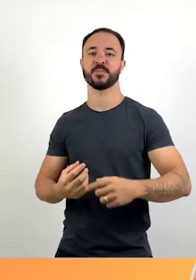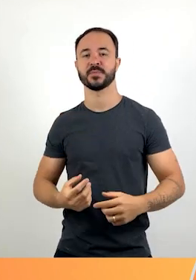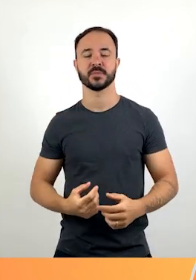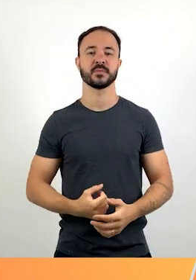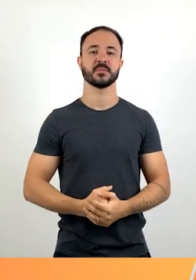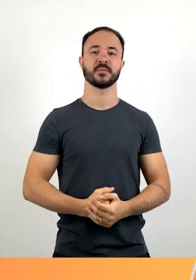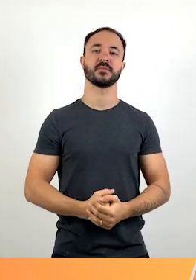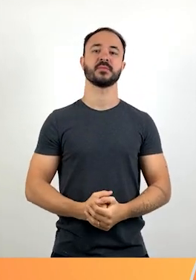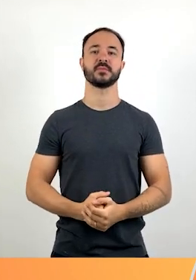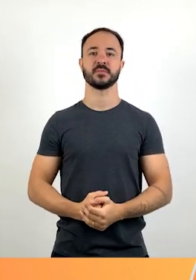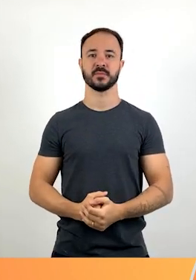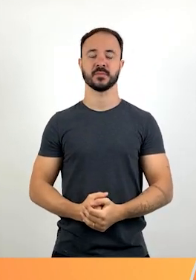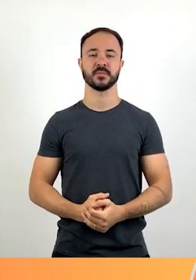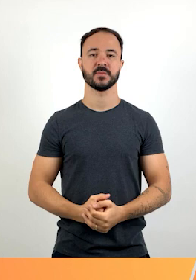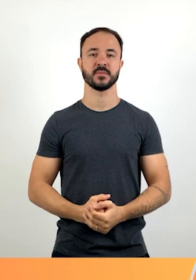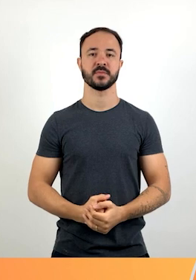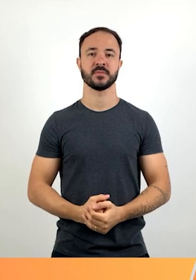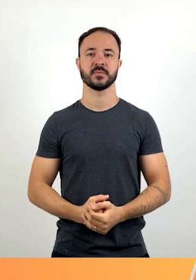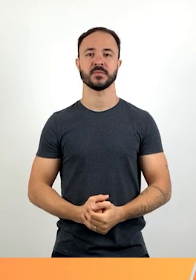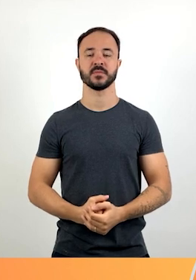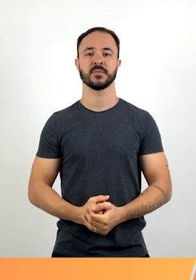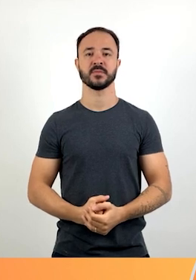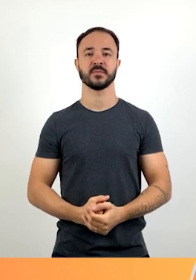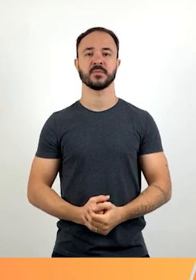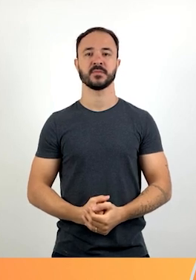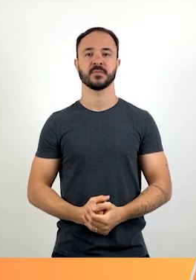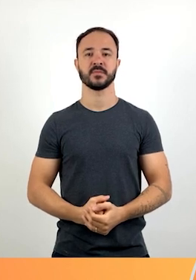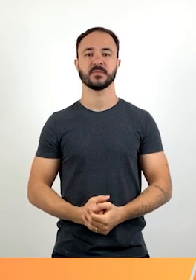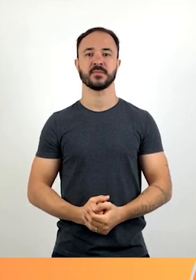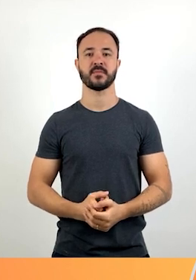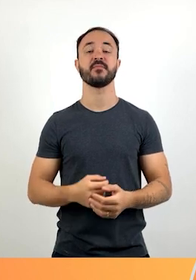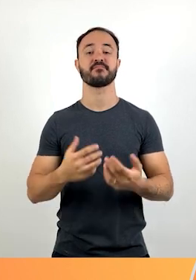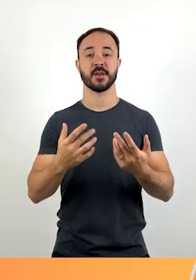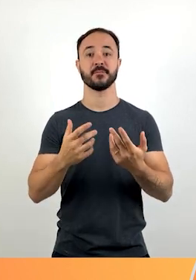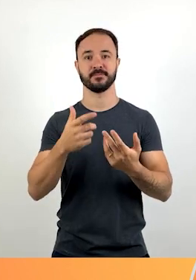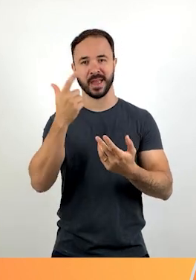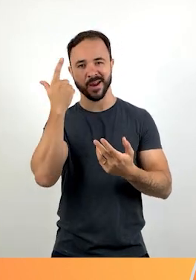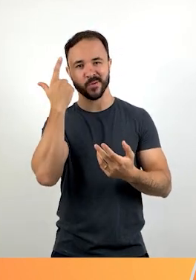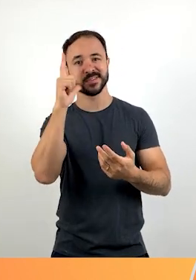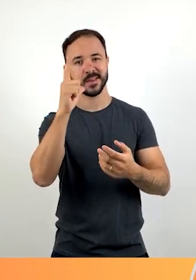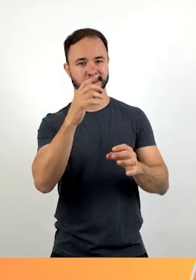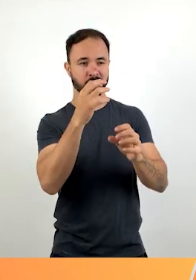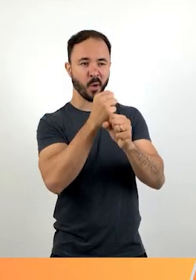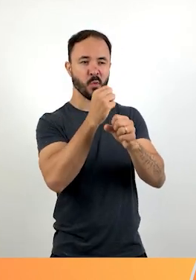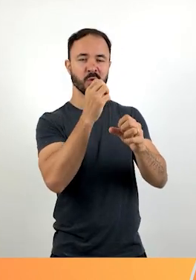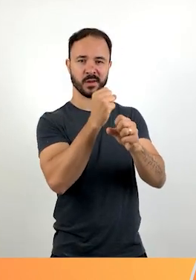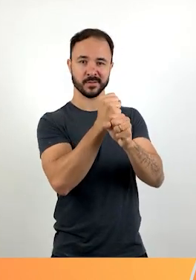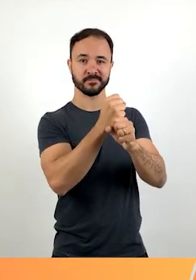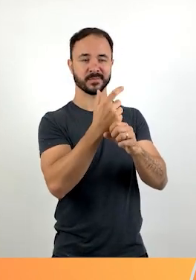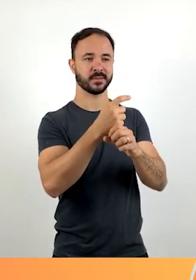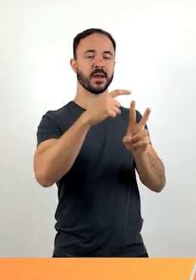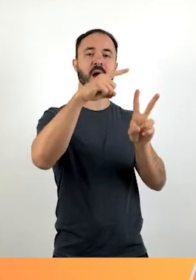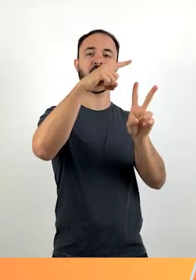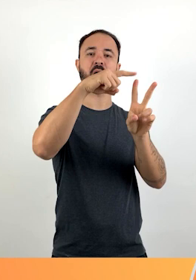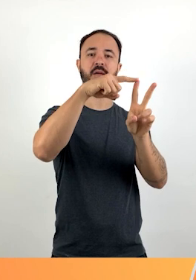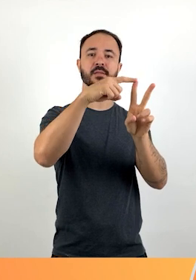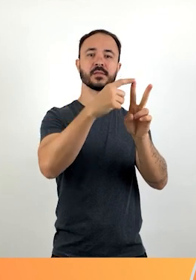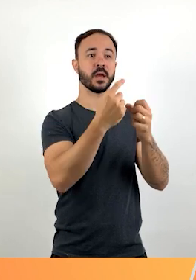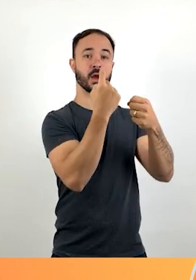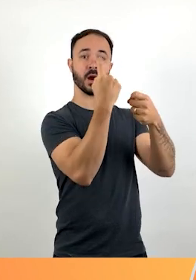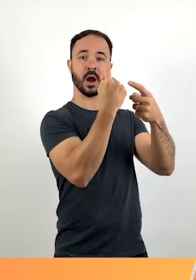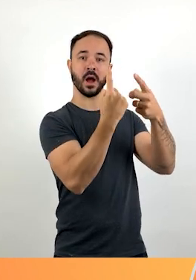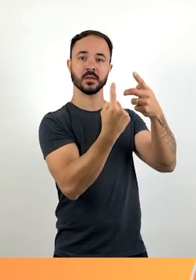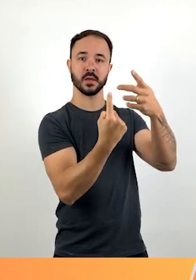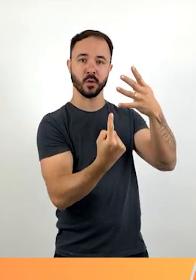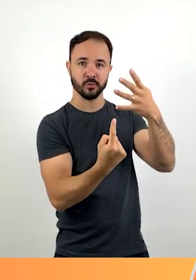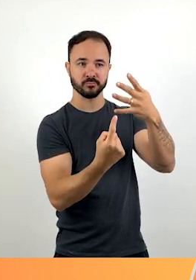144 dividido por 100. E aí você calcula a raiz de cada um. Igualmente fizemos no item H.